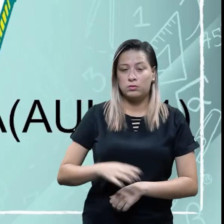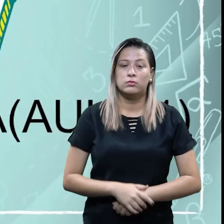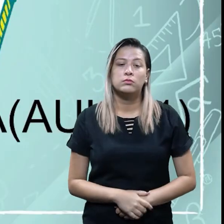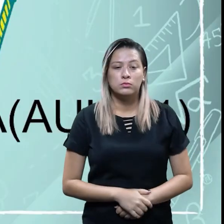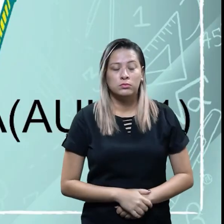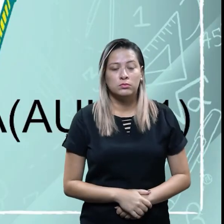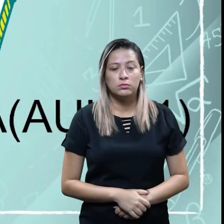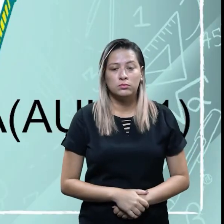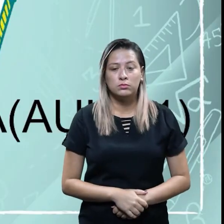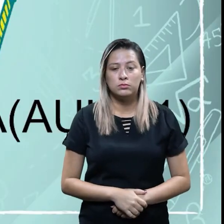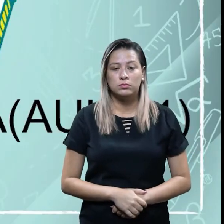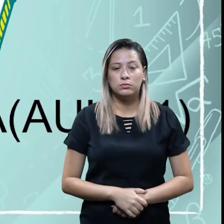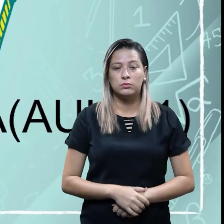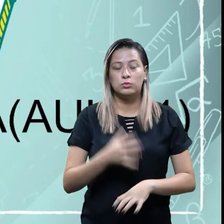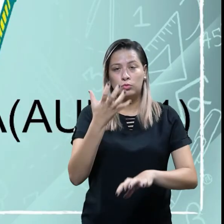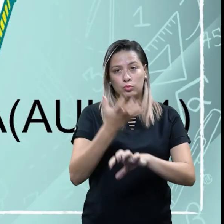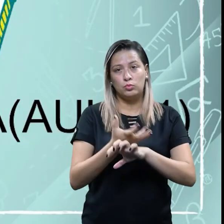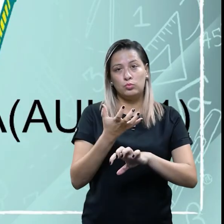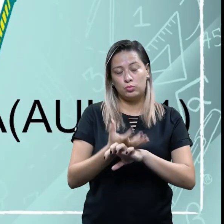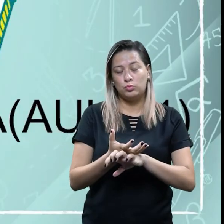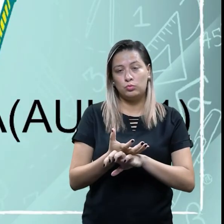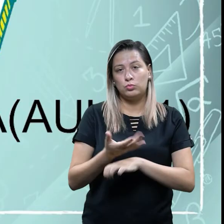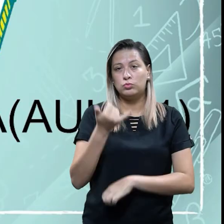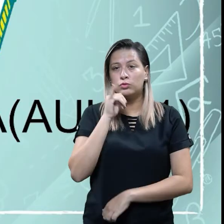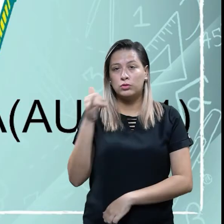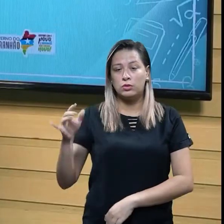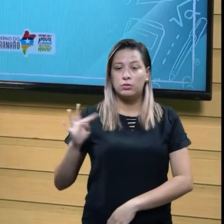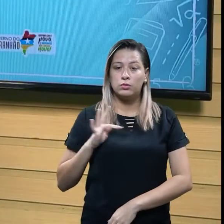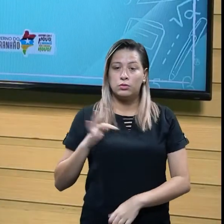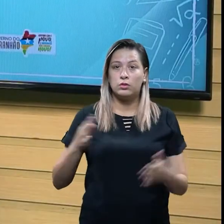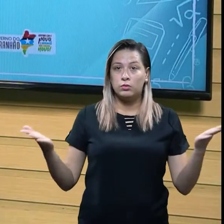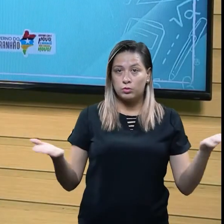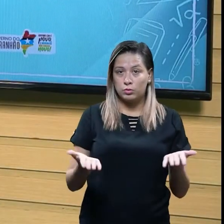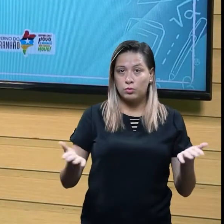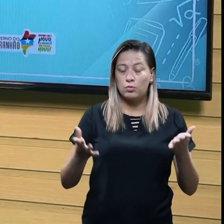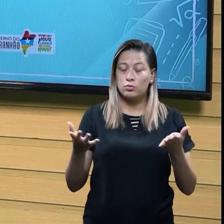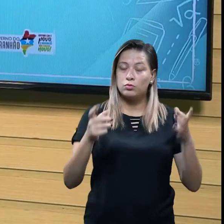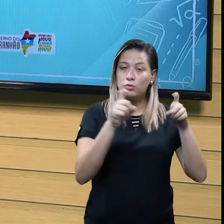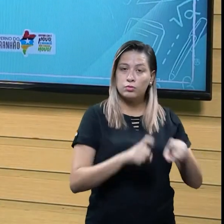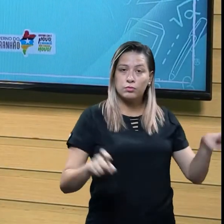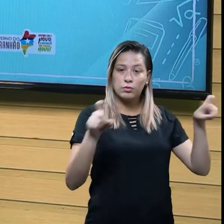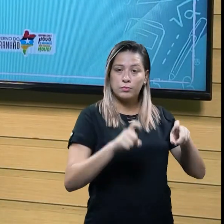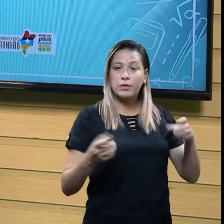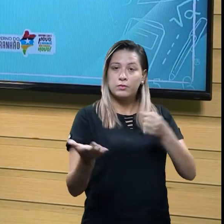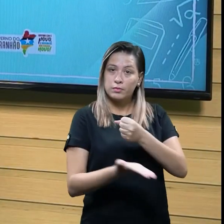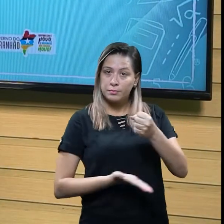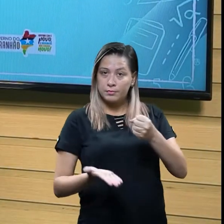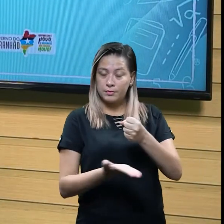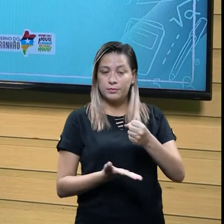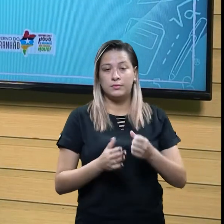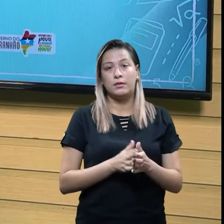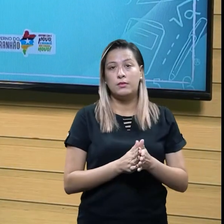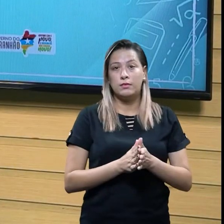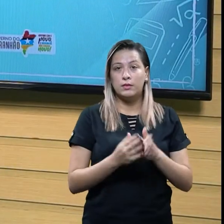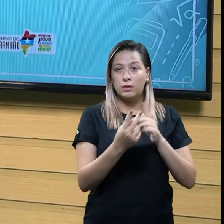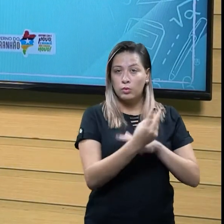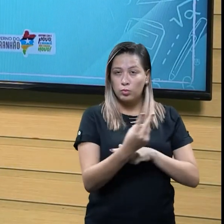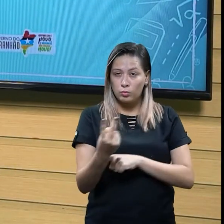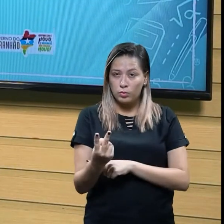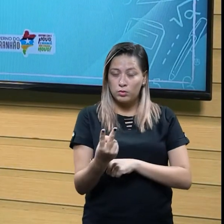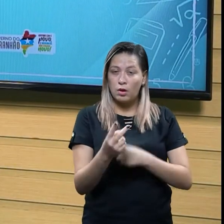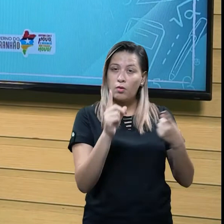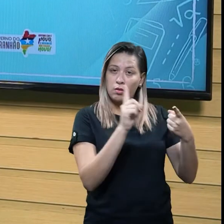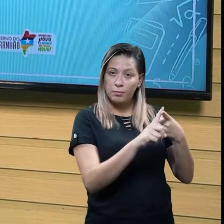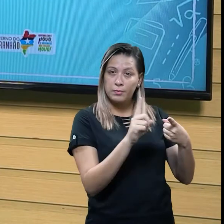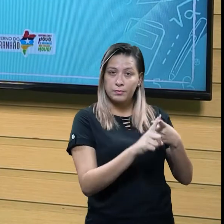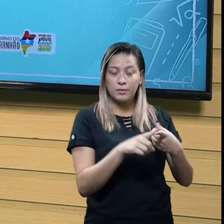vou lecionar a disciplina de Informática Básica. A nossa disciplina será dividida em duas aulas. Na primeira aula, que é a aula de